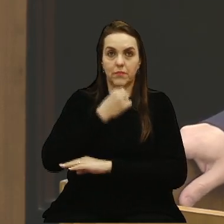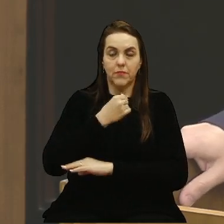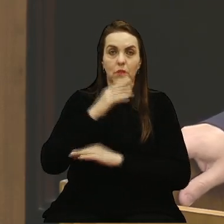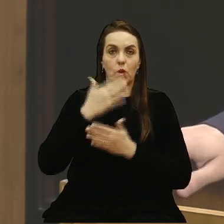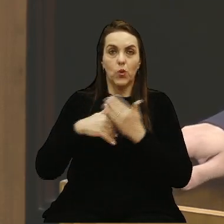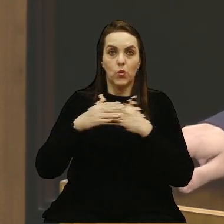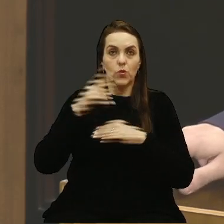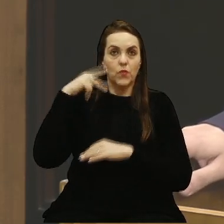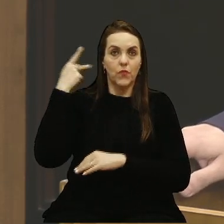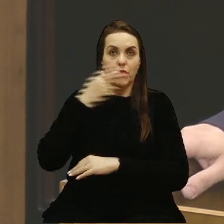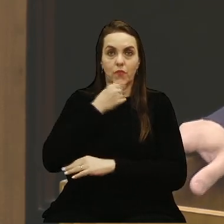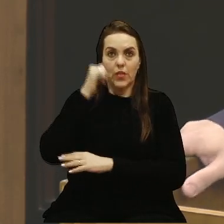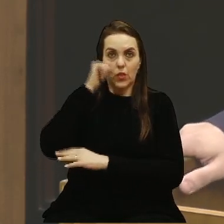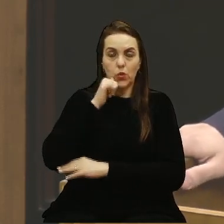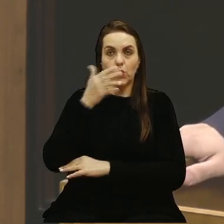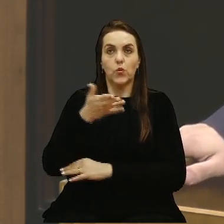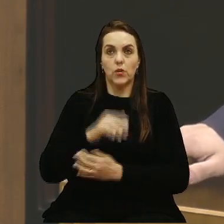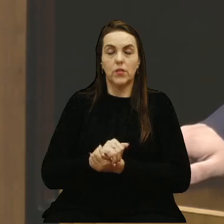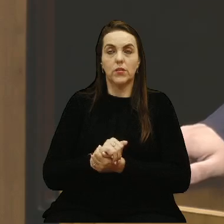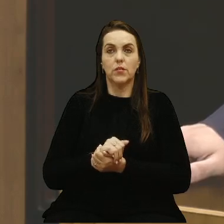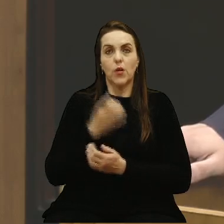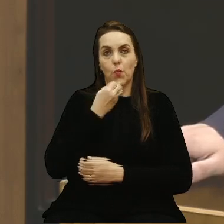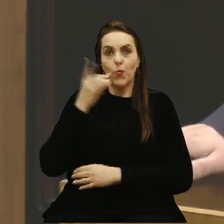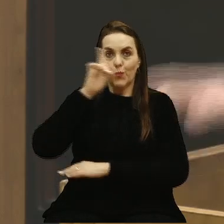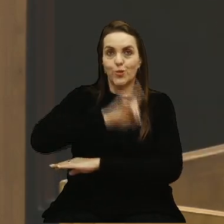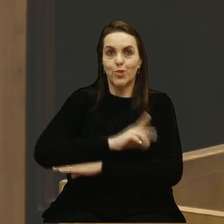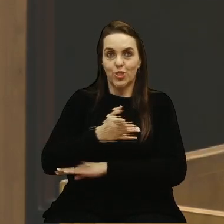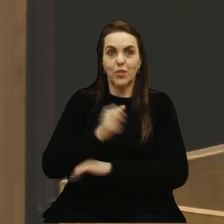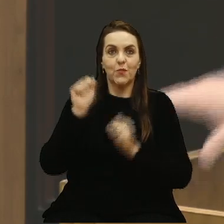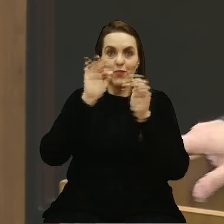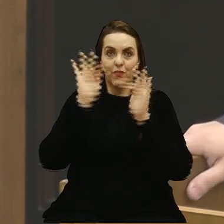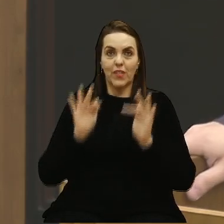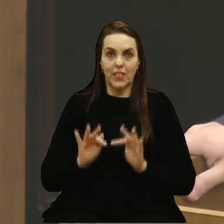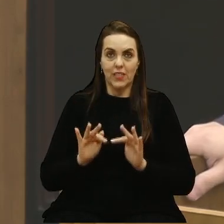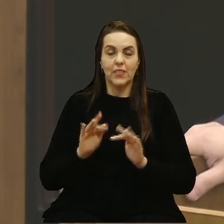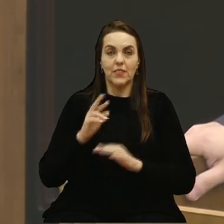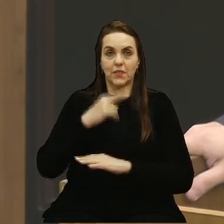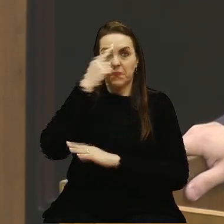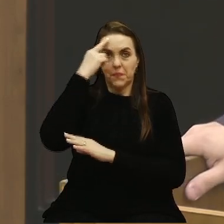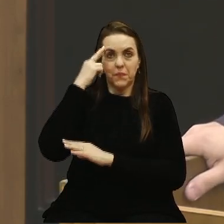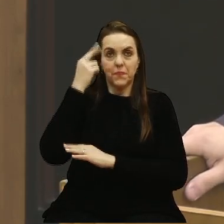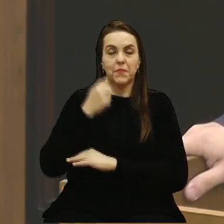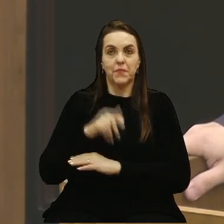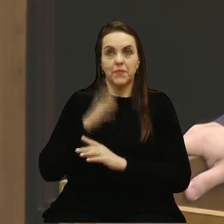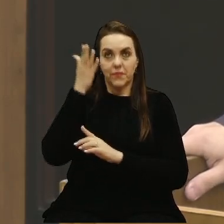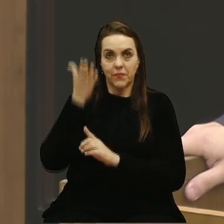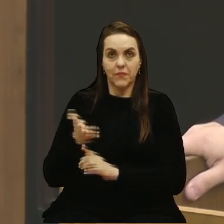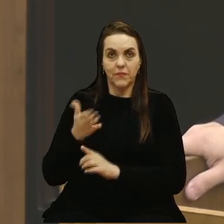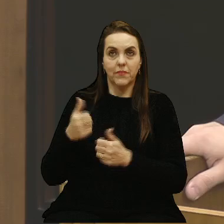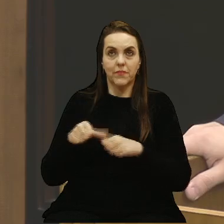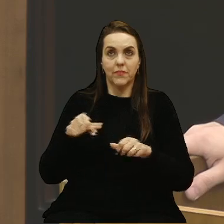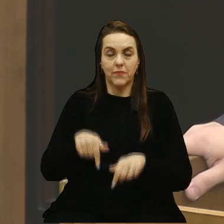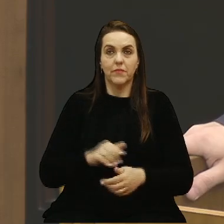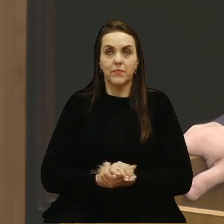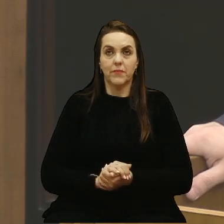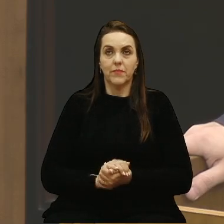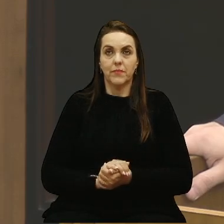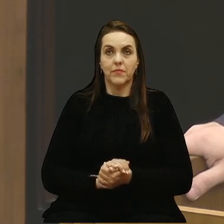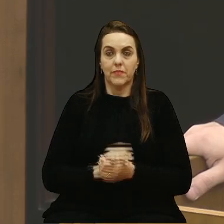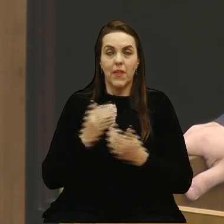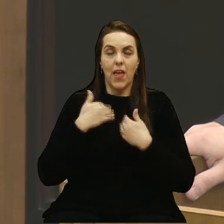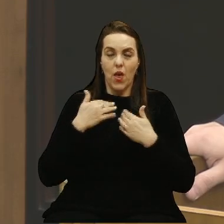vereadores, não me manifestei nessa oportunidade, meu bom dia. Fico muito feliz, vereador Rafael Bueno, que Vossa Excelência esteja aqui. Embora eu seja um